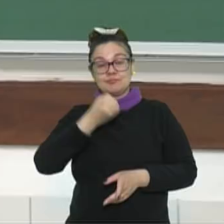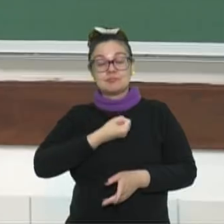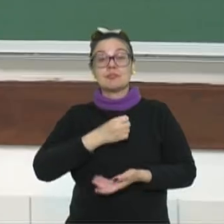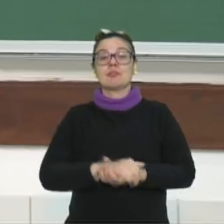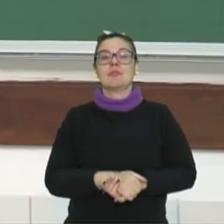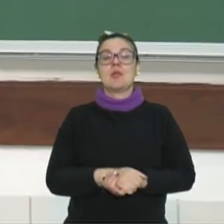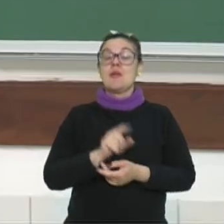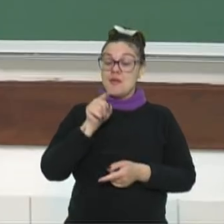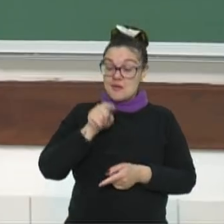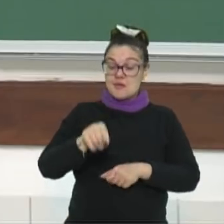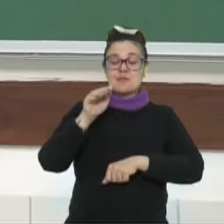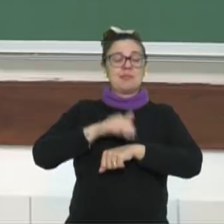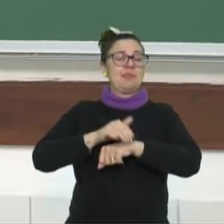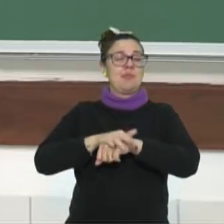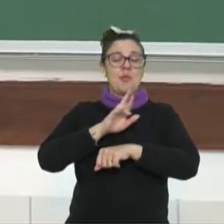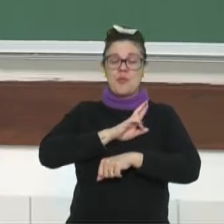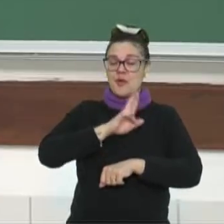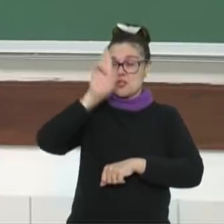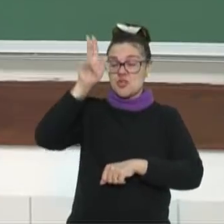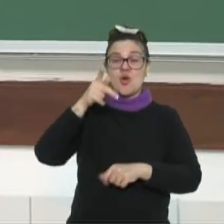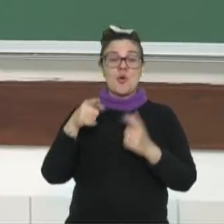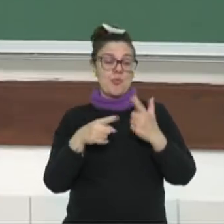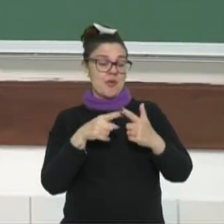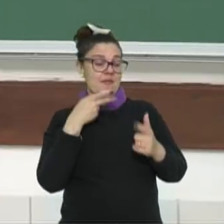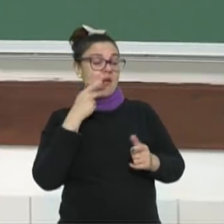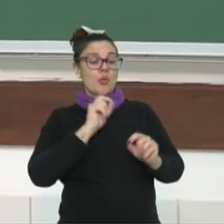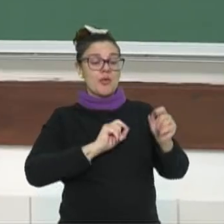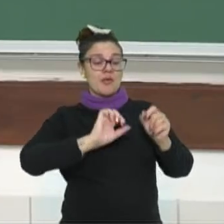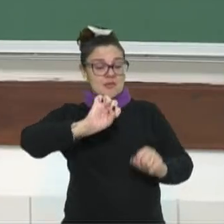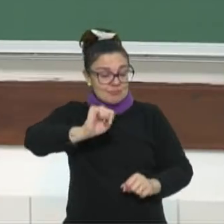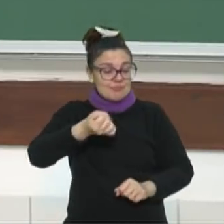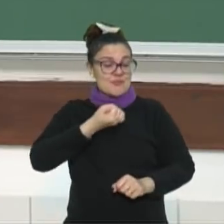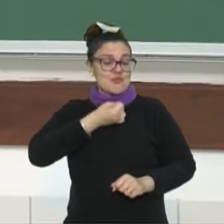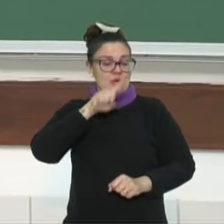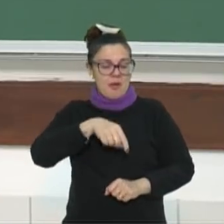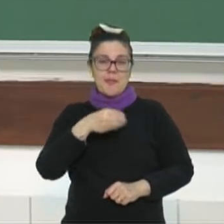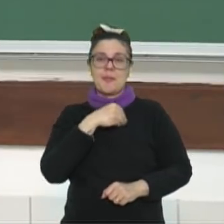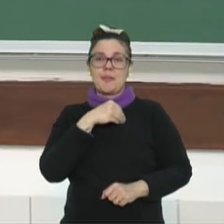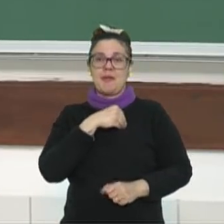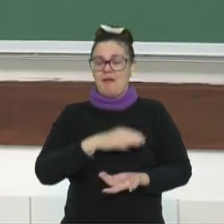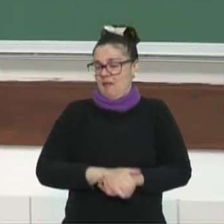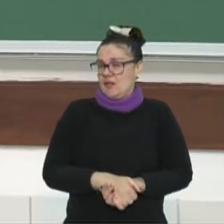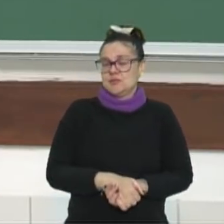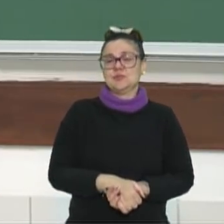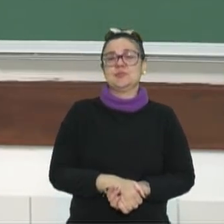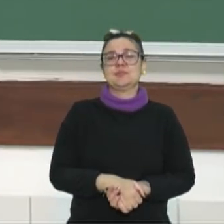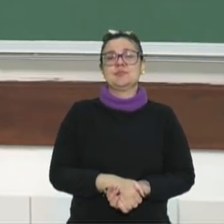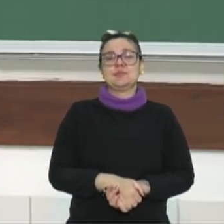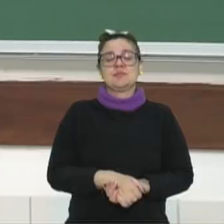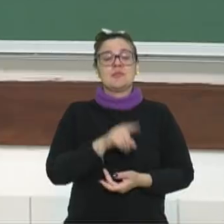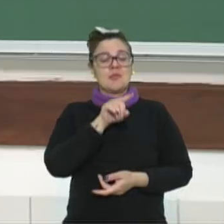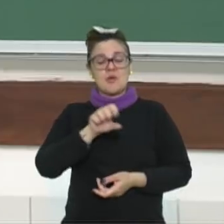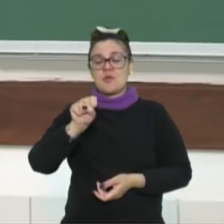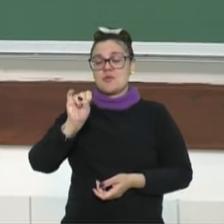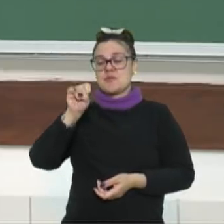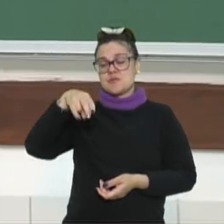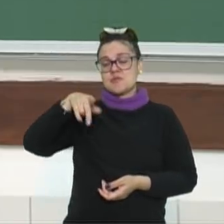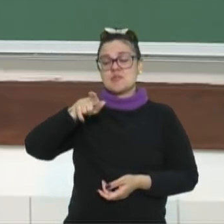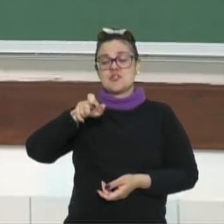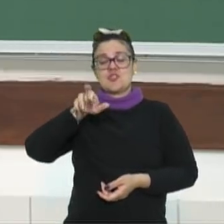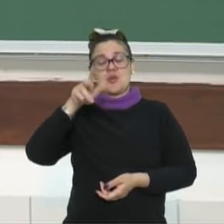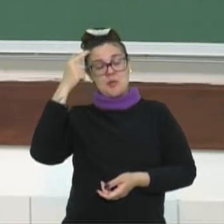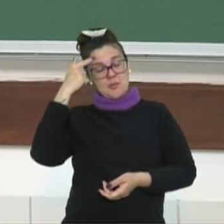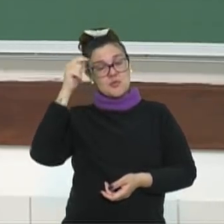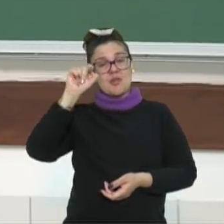da tradição religiosa, que diz que o suicídio ele é um pecado. O Peter Singer para pensar o seguinte: é uma máxima